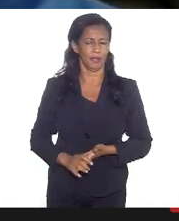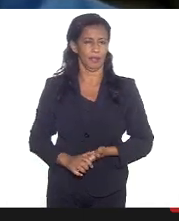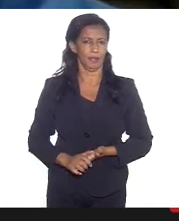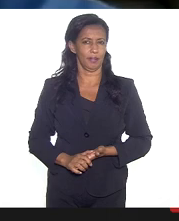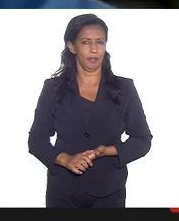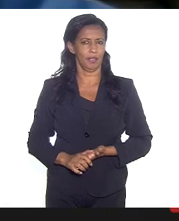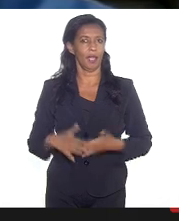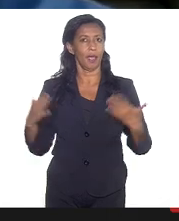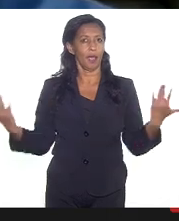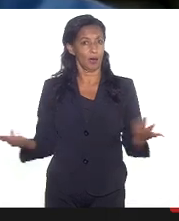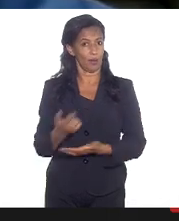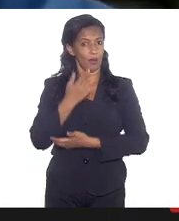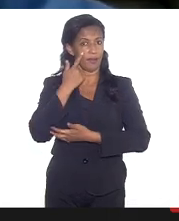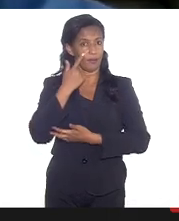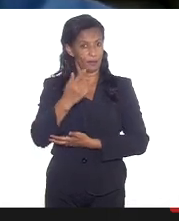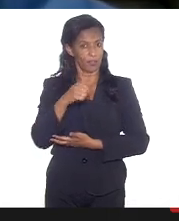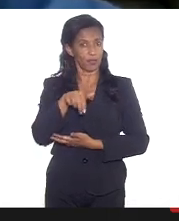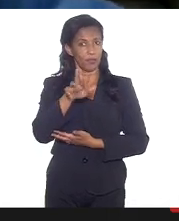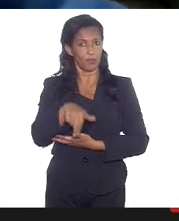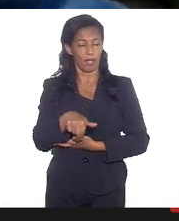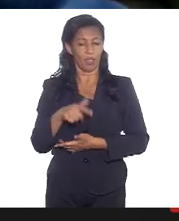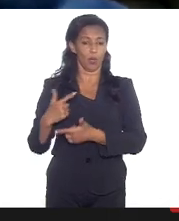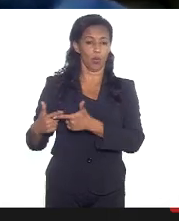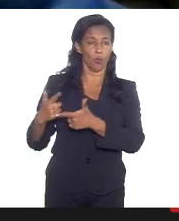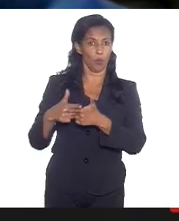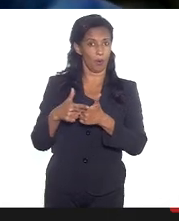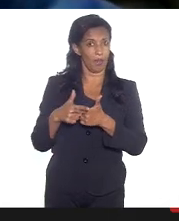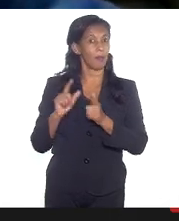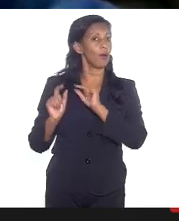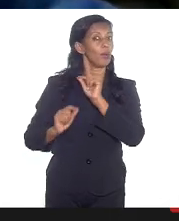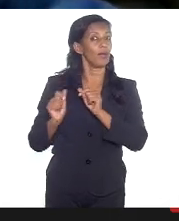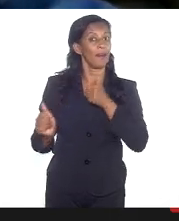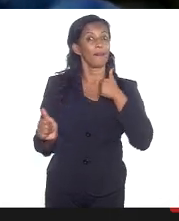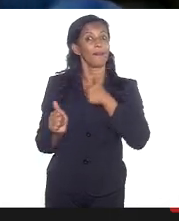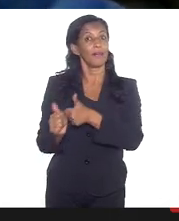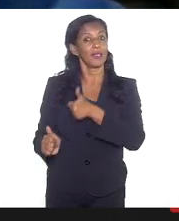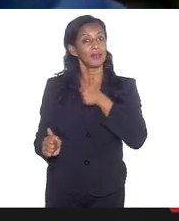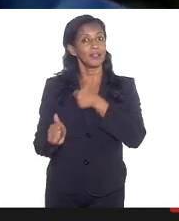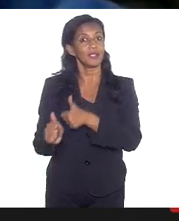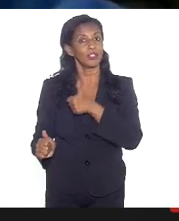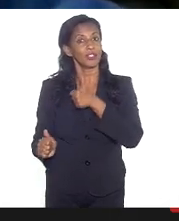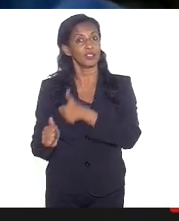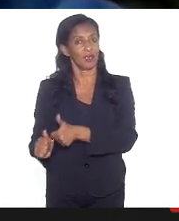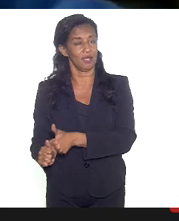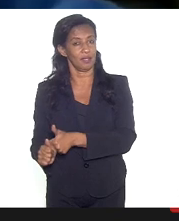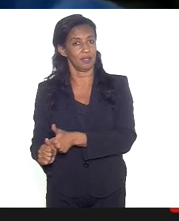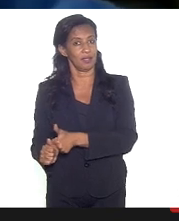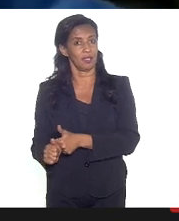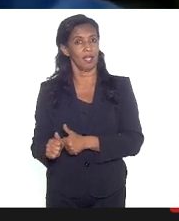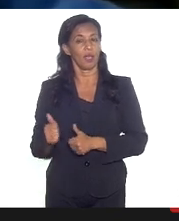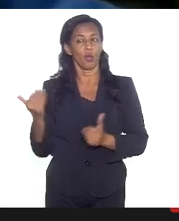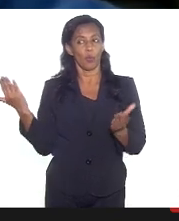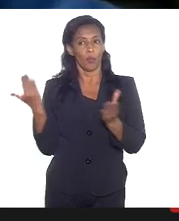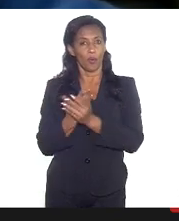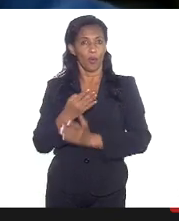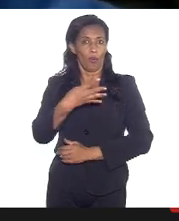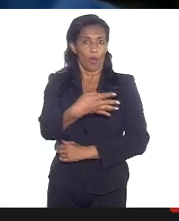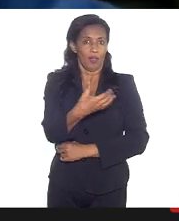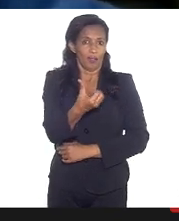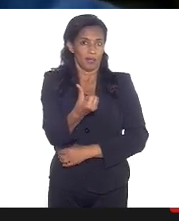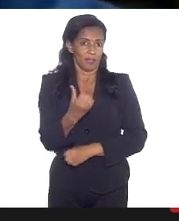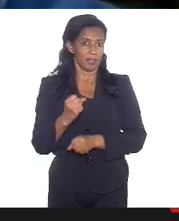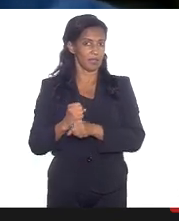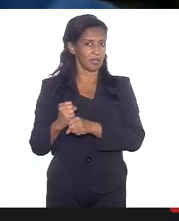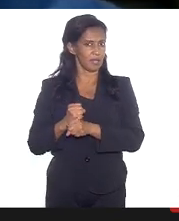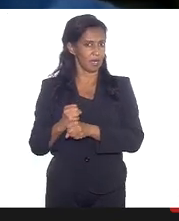Agora, vejam bem, o problema é a persistência. Um processo de 46 anos, modéstia à parte, eu